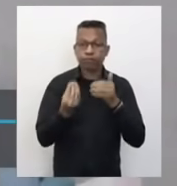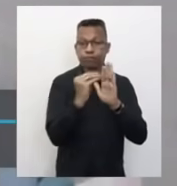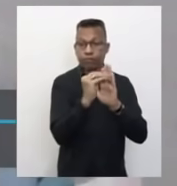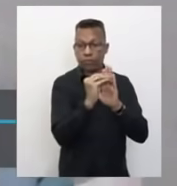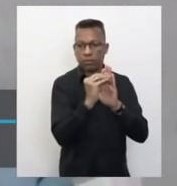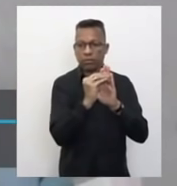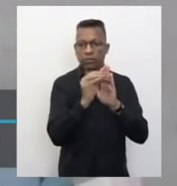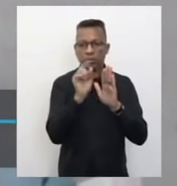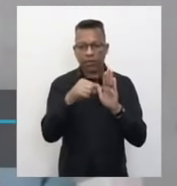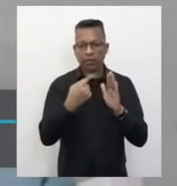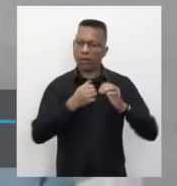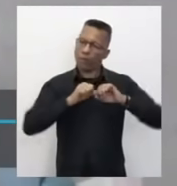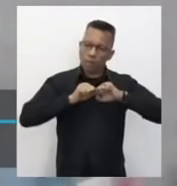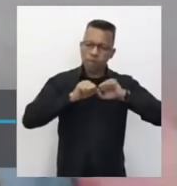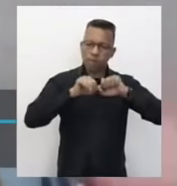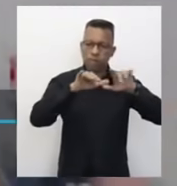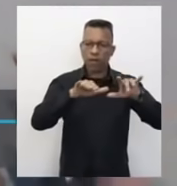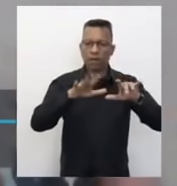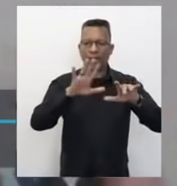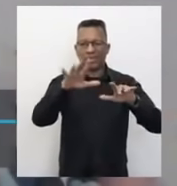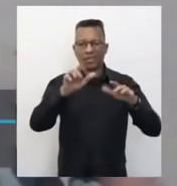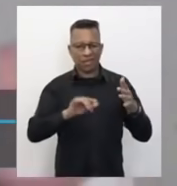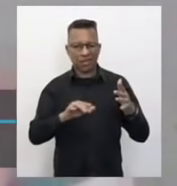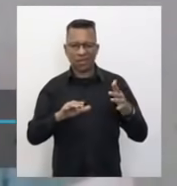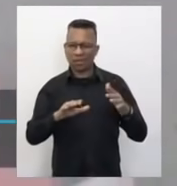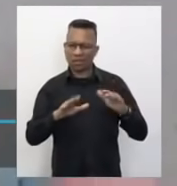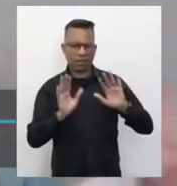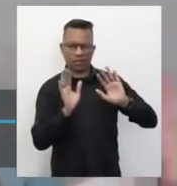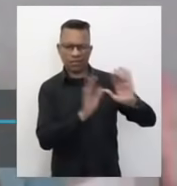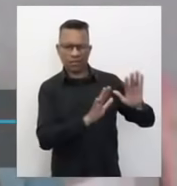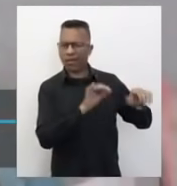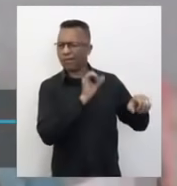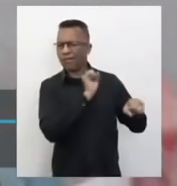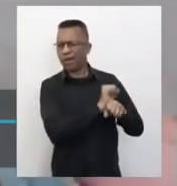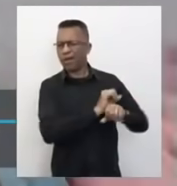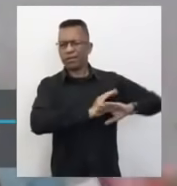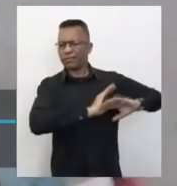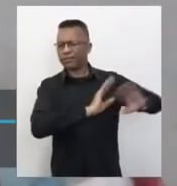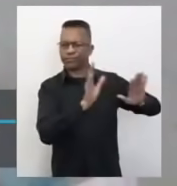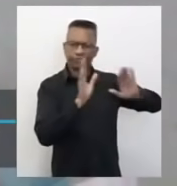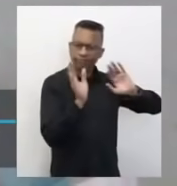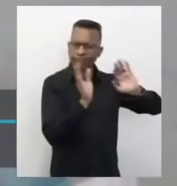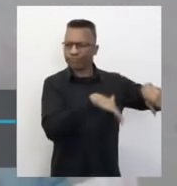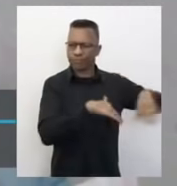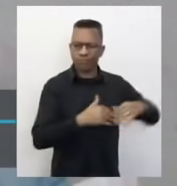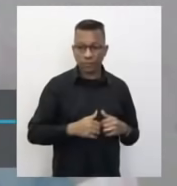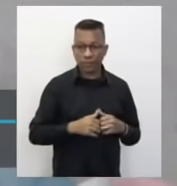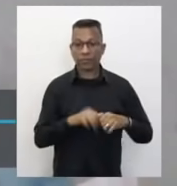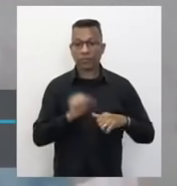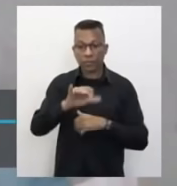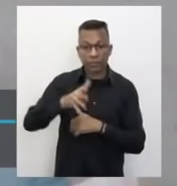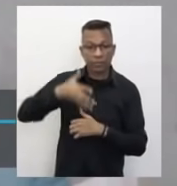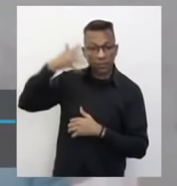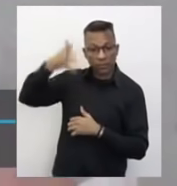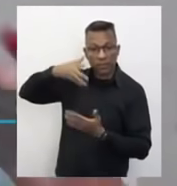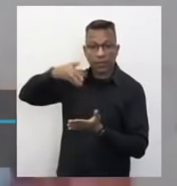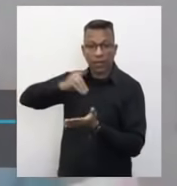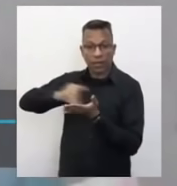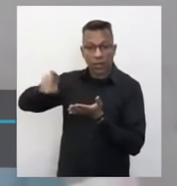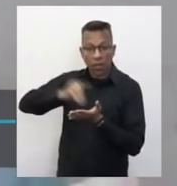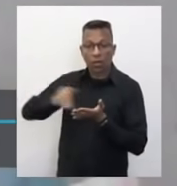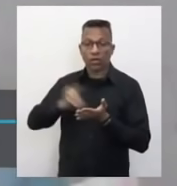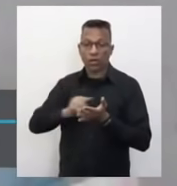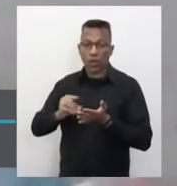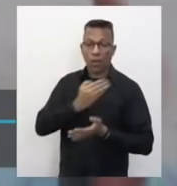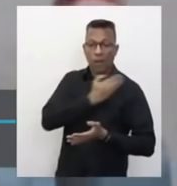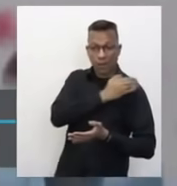pode repassar. Caso contrário, deixa lá, parou ali em você. Se for um discurso de ódio preconceituoso que